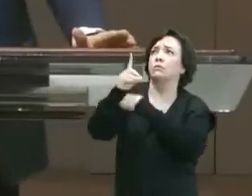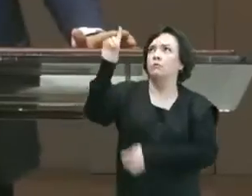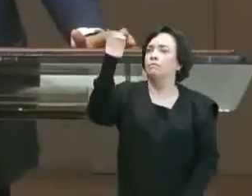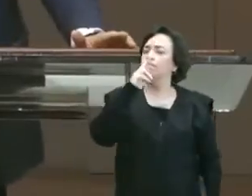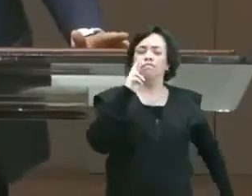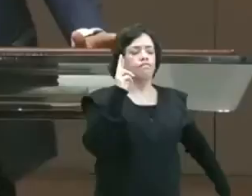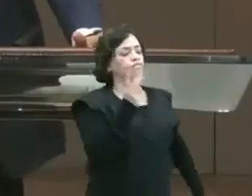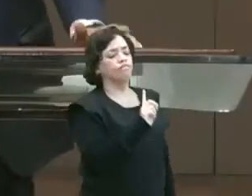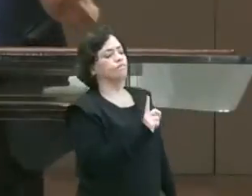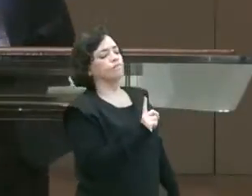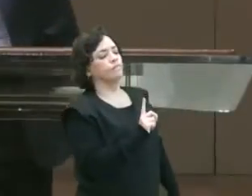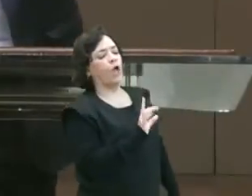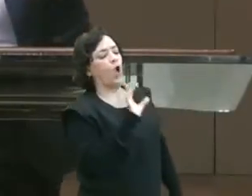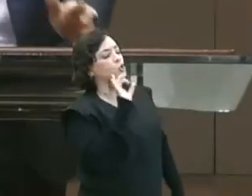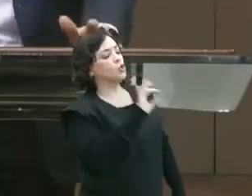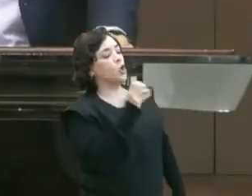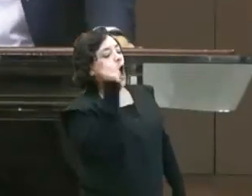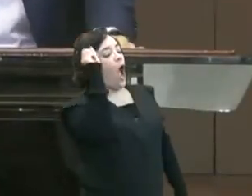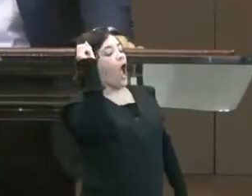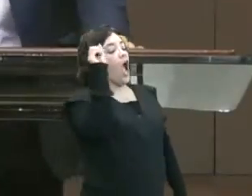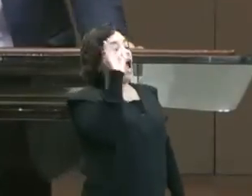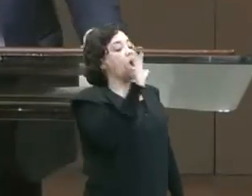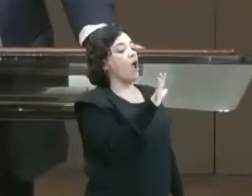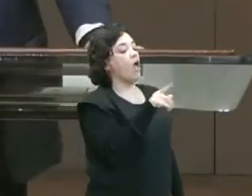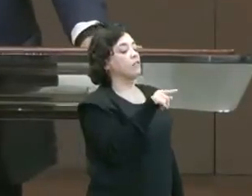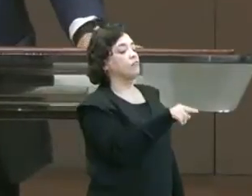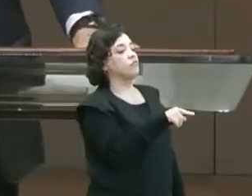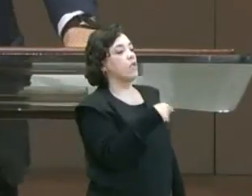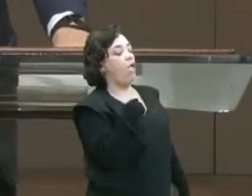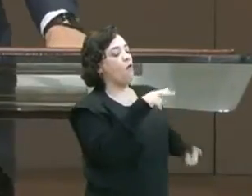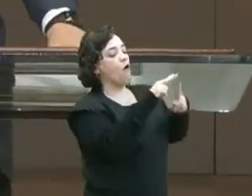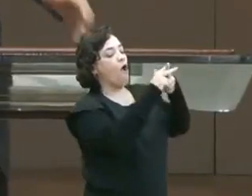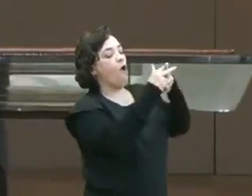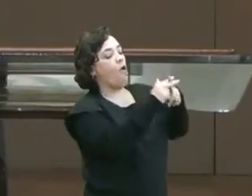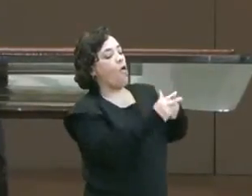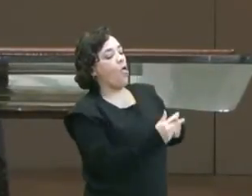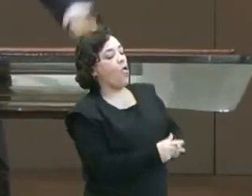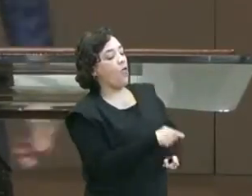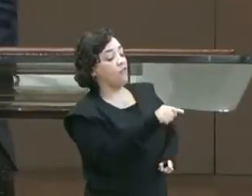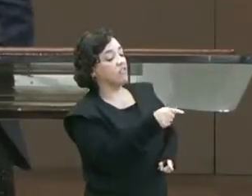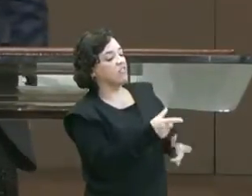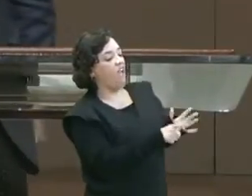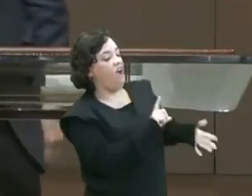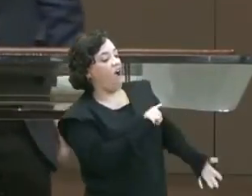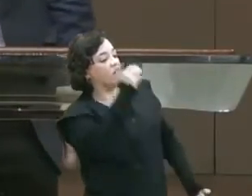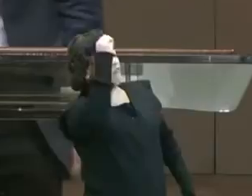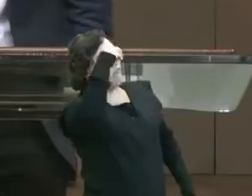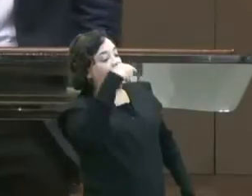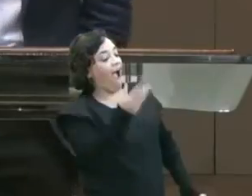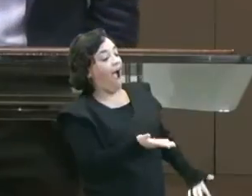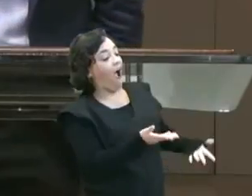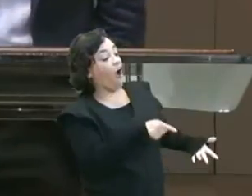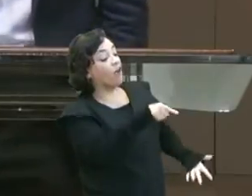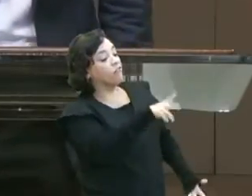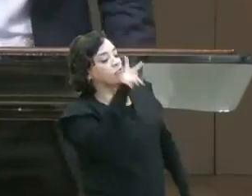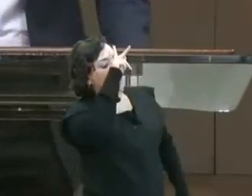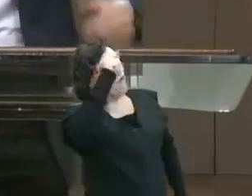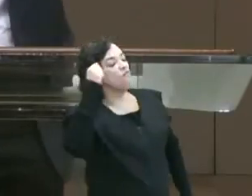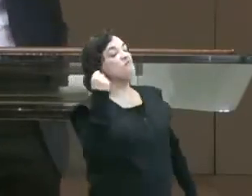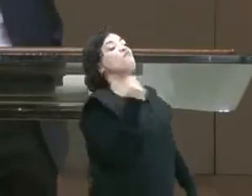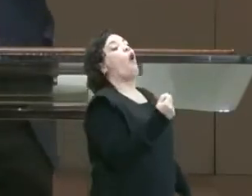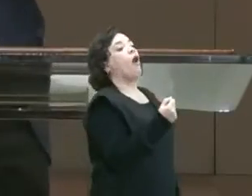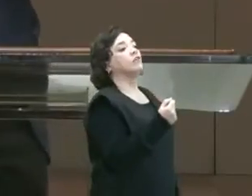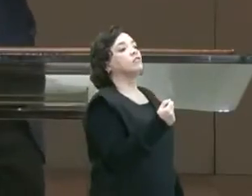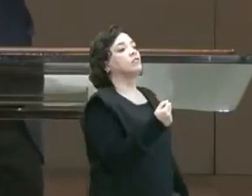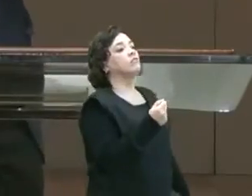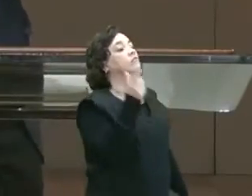te basta, porque o meu poder se aperfeiçoa na fraqueza. De boa vontade, pois, me gloriarei nas minhas fraquezas,